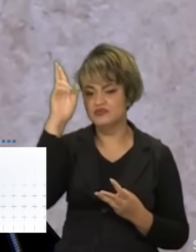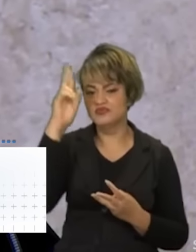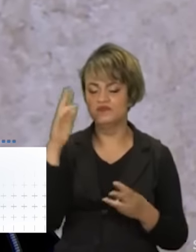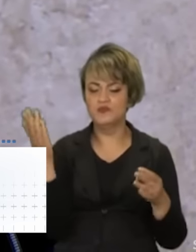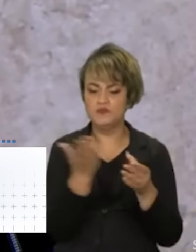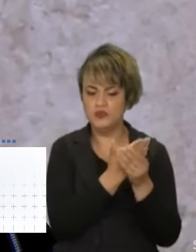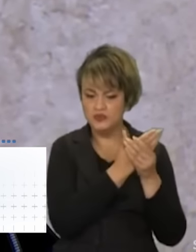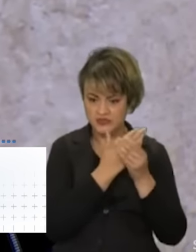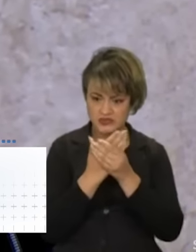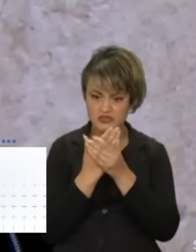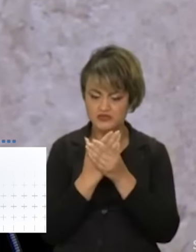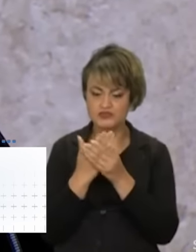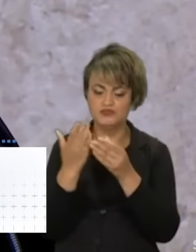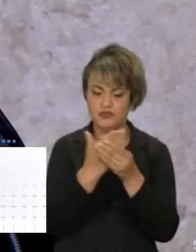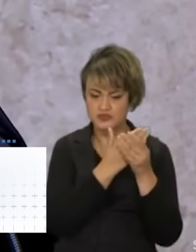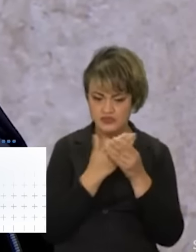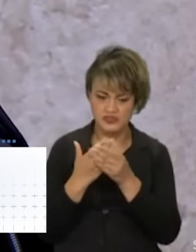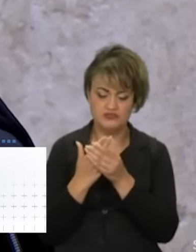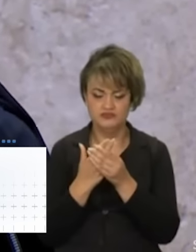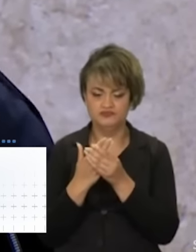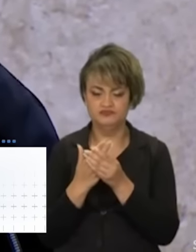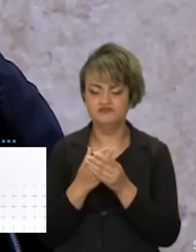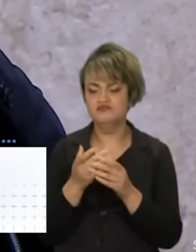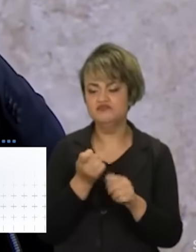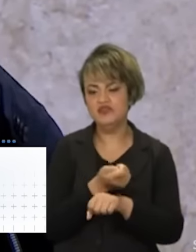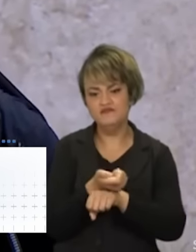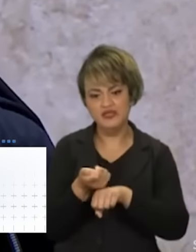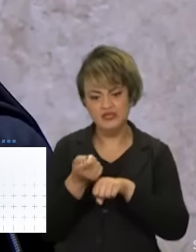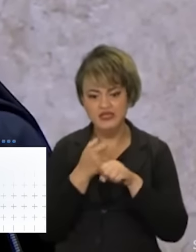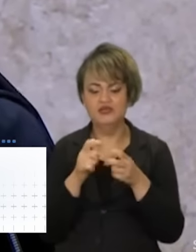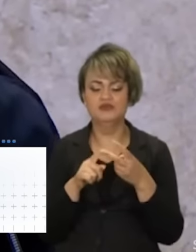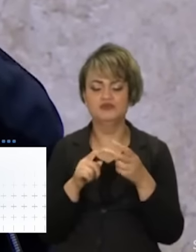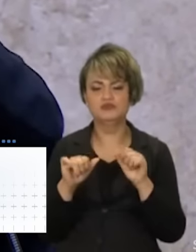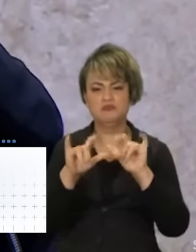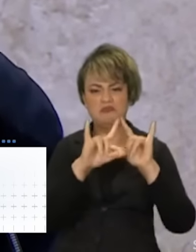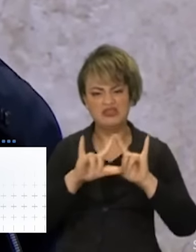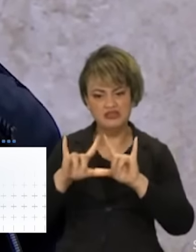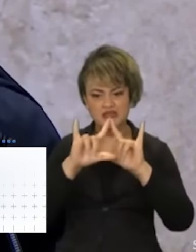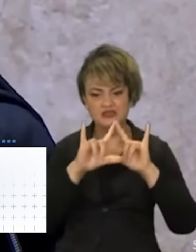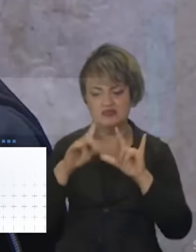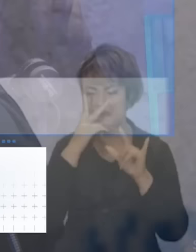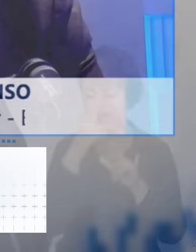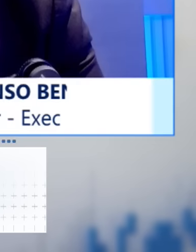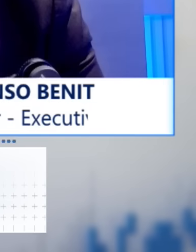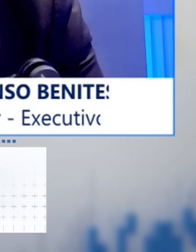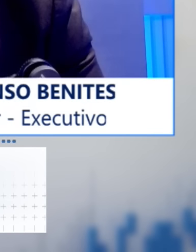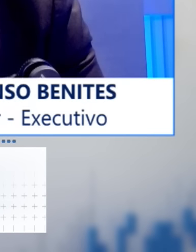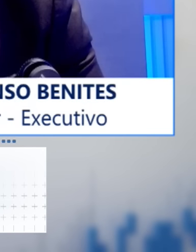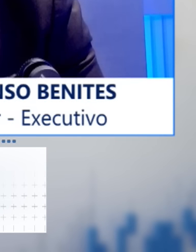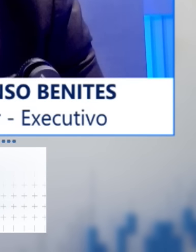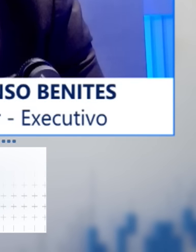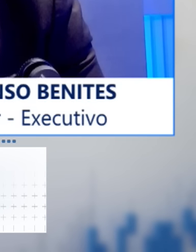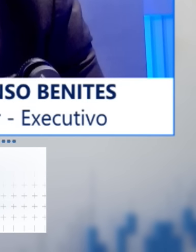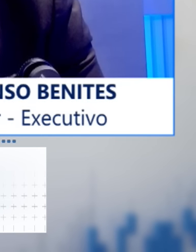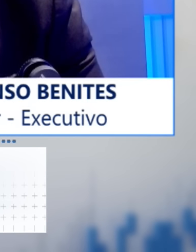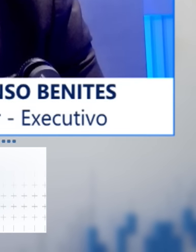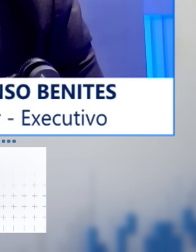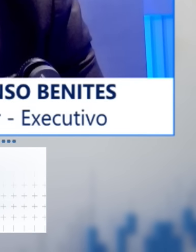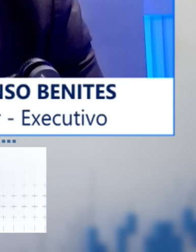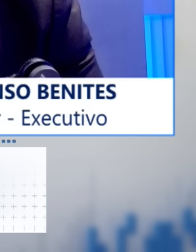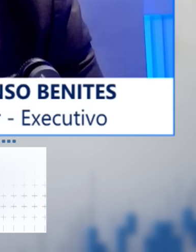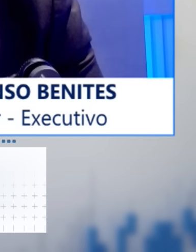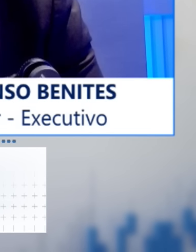no Supremo, diversos inquéritos da fake news, das milícias digitais, da tentativa de golpe.